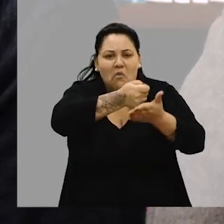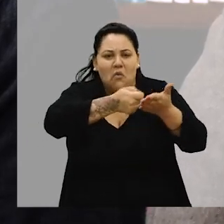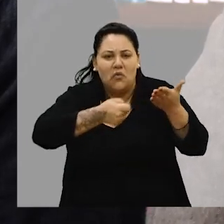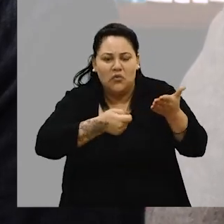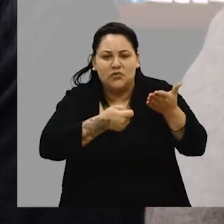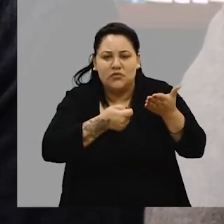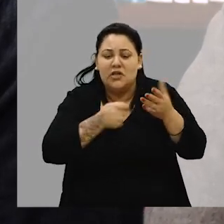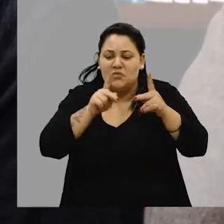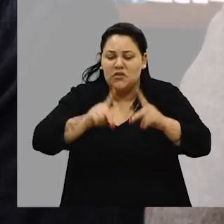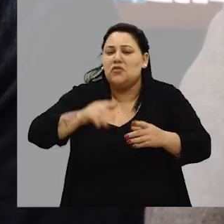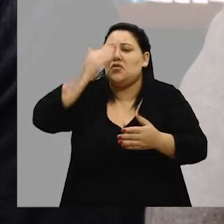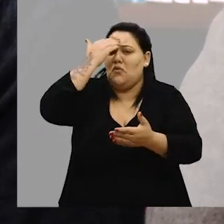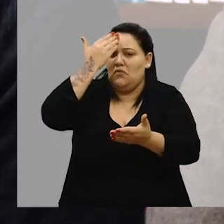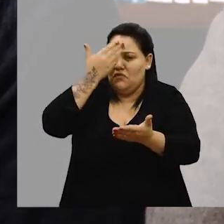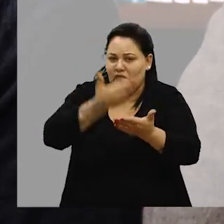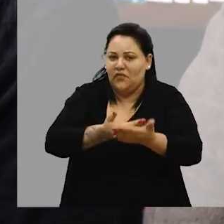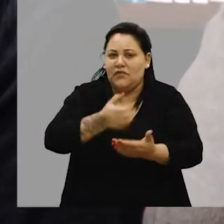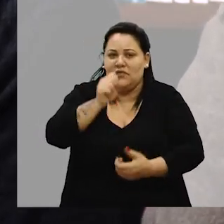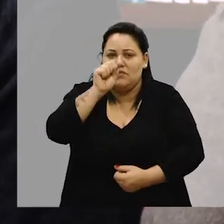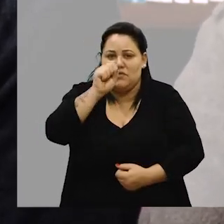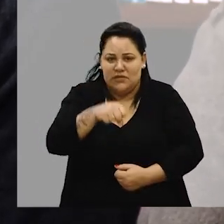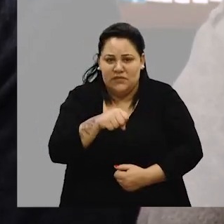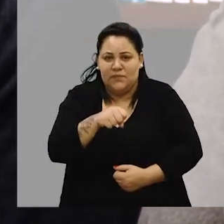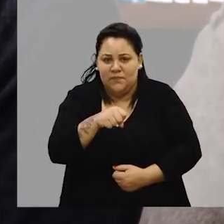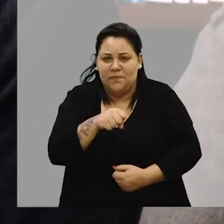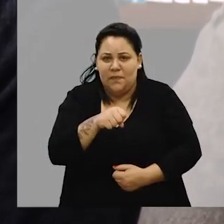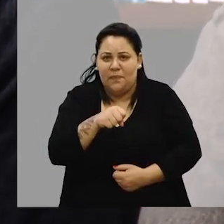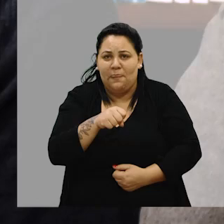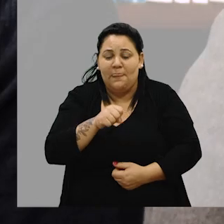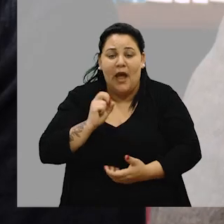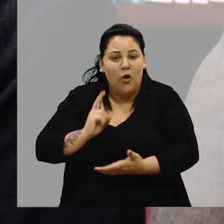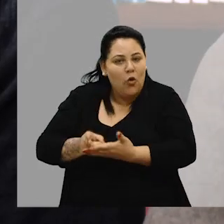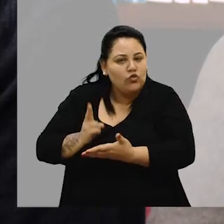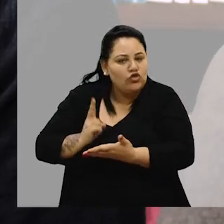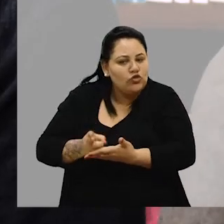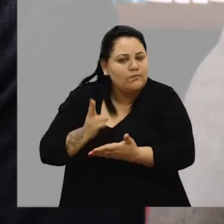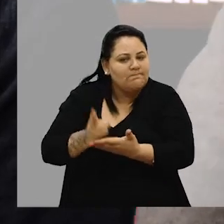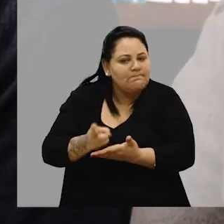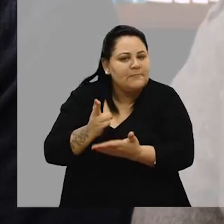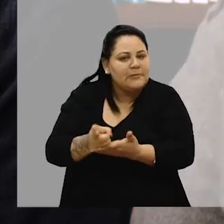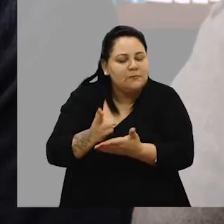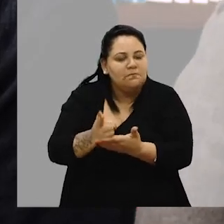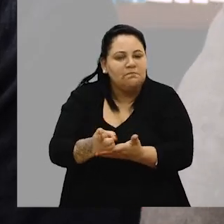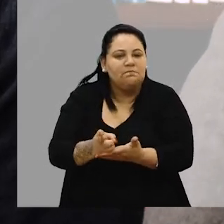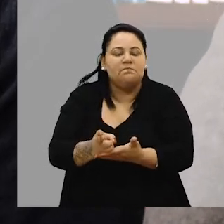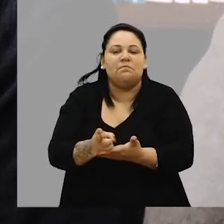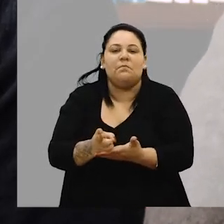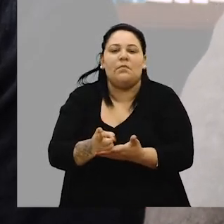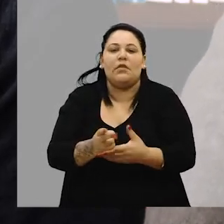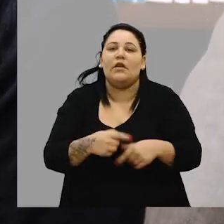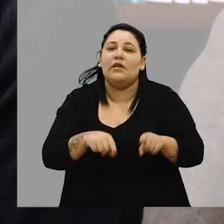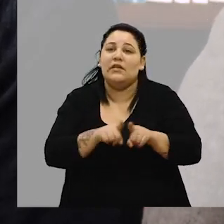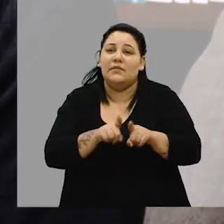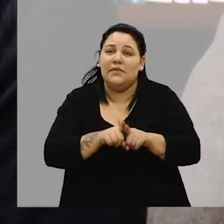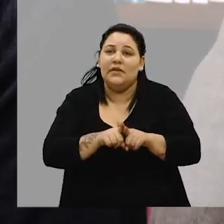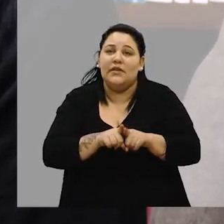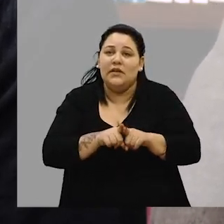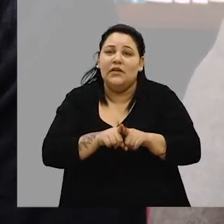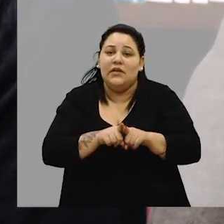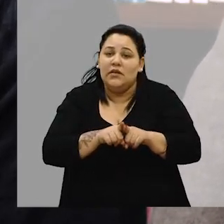longevo, um concurso que as pessoas confiam, né, nessa permanência